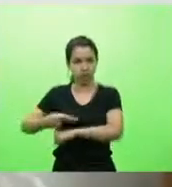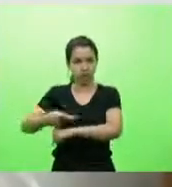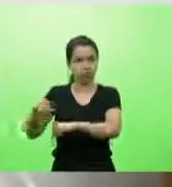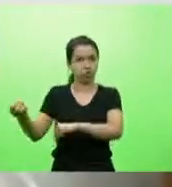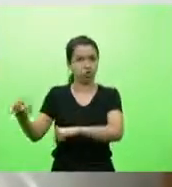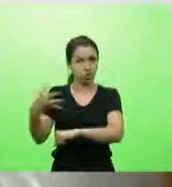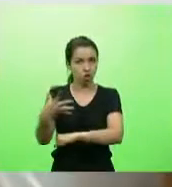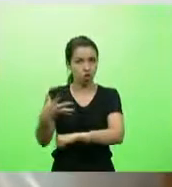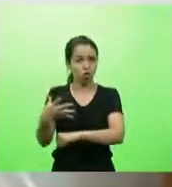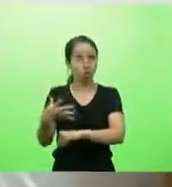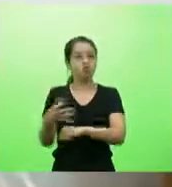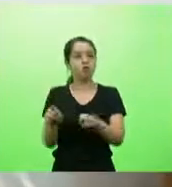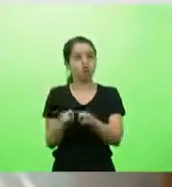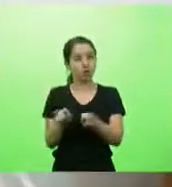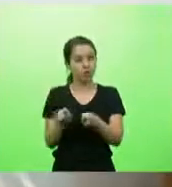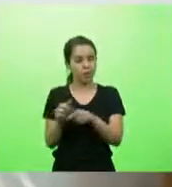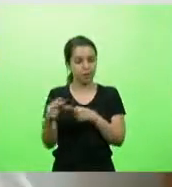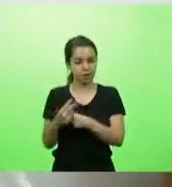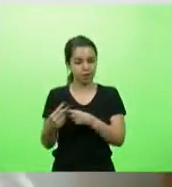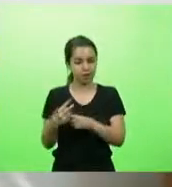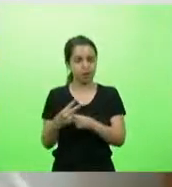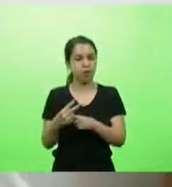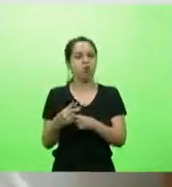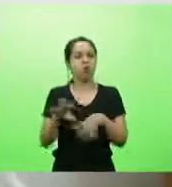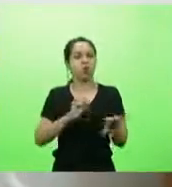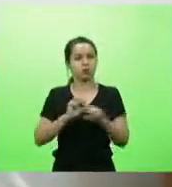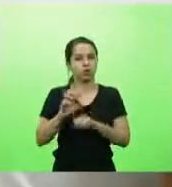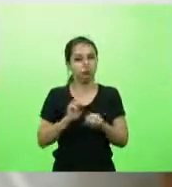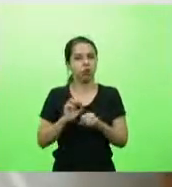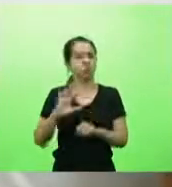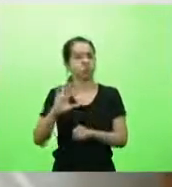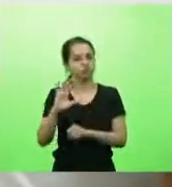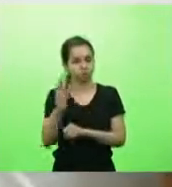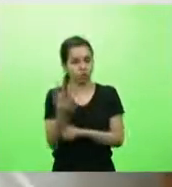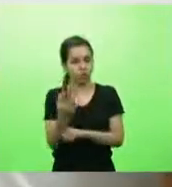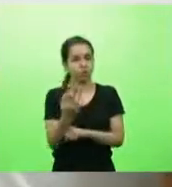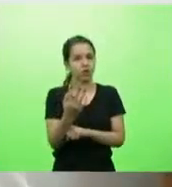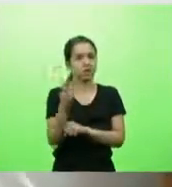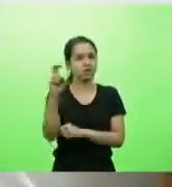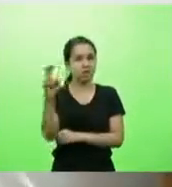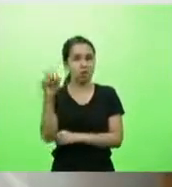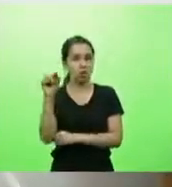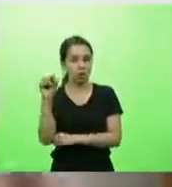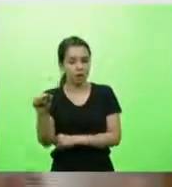contágio aconteceu. De 5.555 para